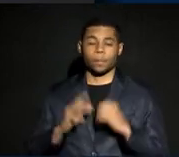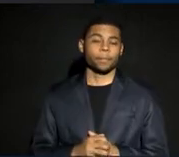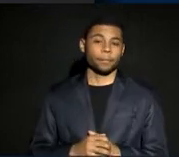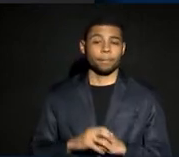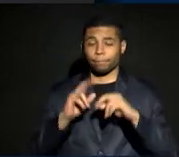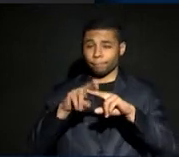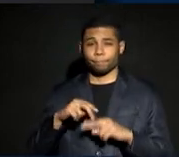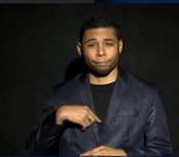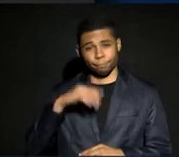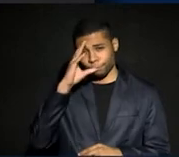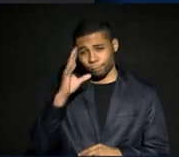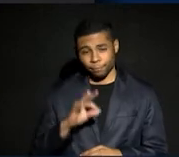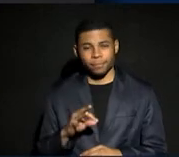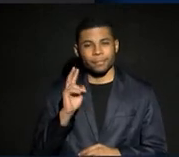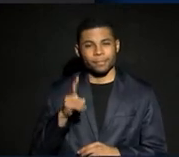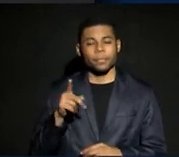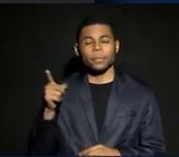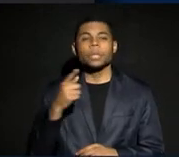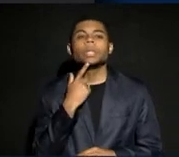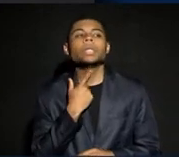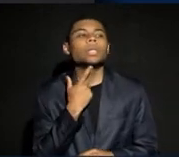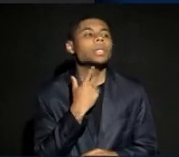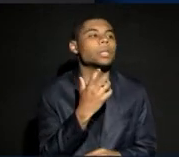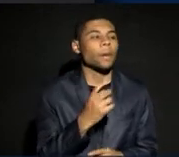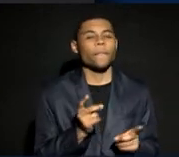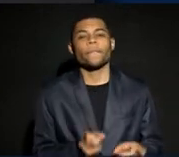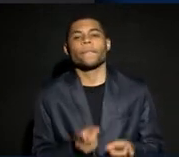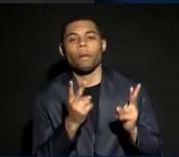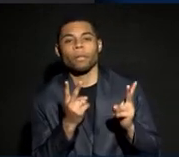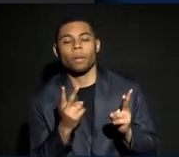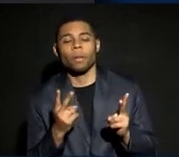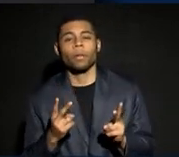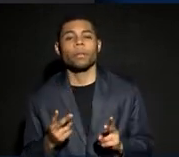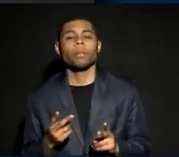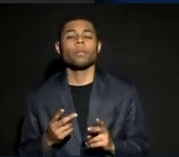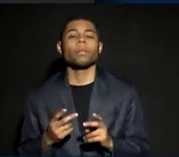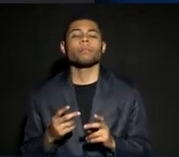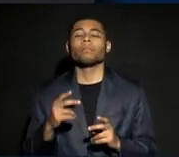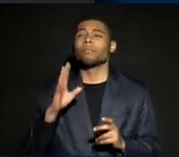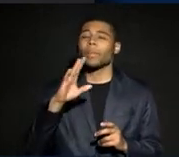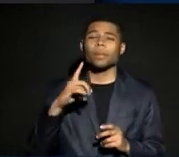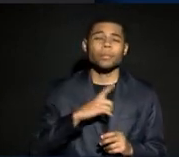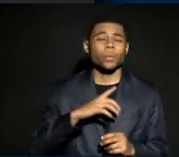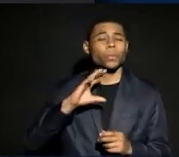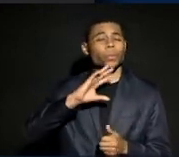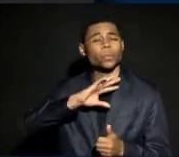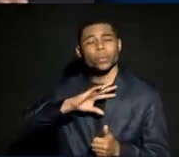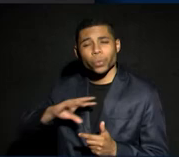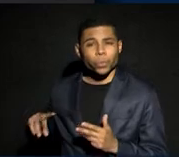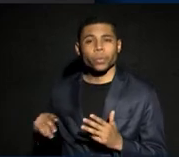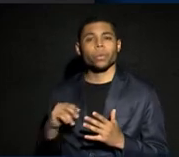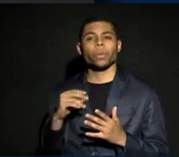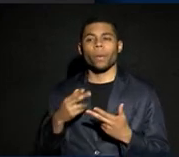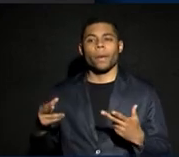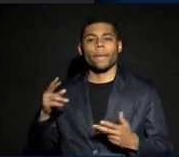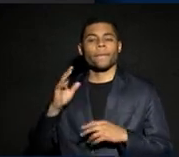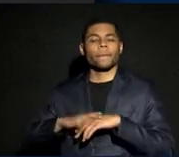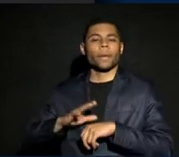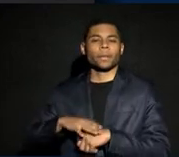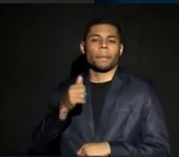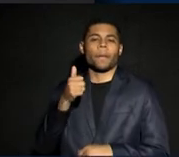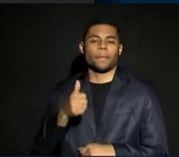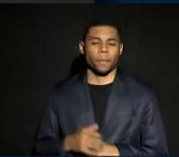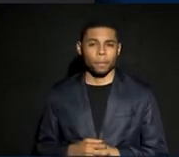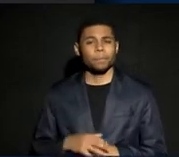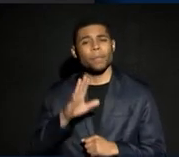Então, não entendo esse apetite em querer vender uma coisa que tem todos os instrumentos para fazer bem feito.